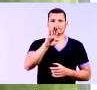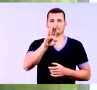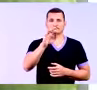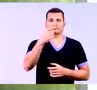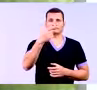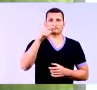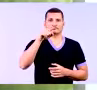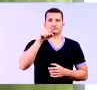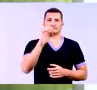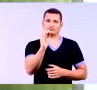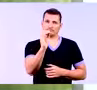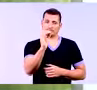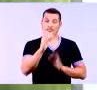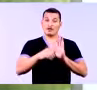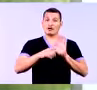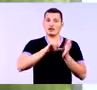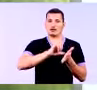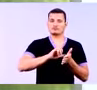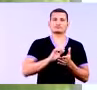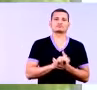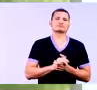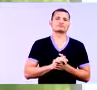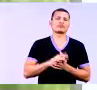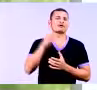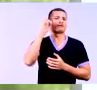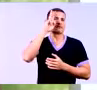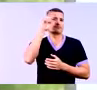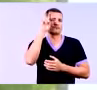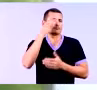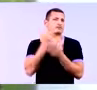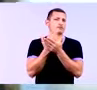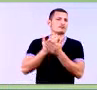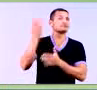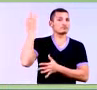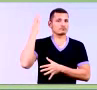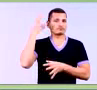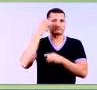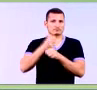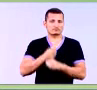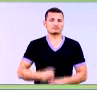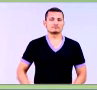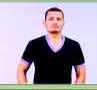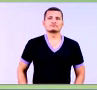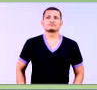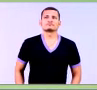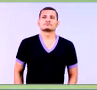Antes disso, vamos recapitular a nossa aula passada. Vamos à lousa.